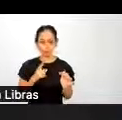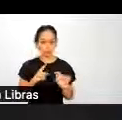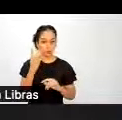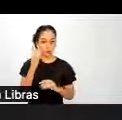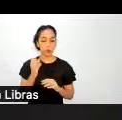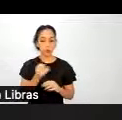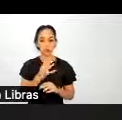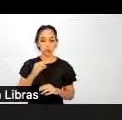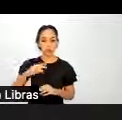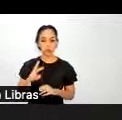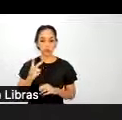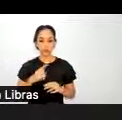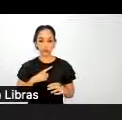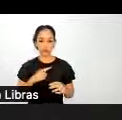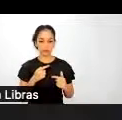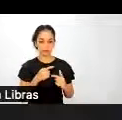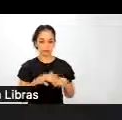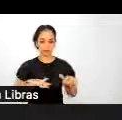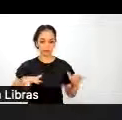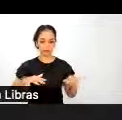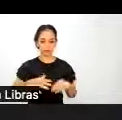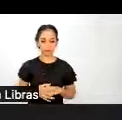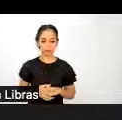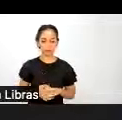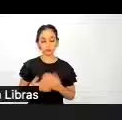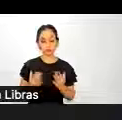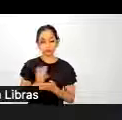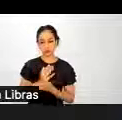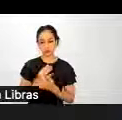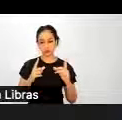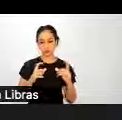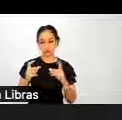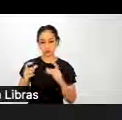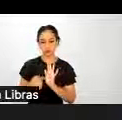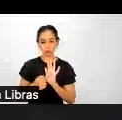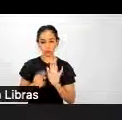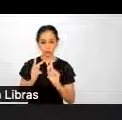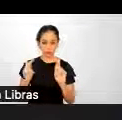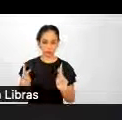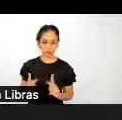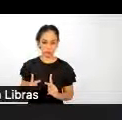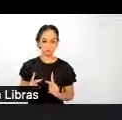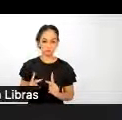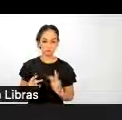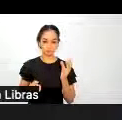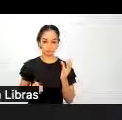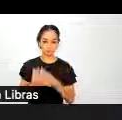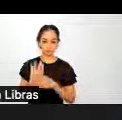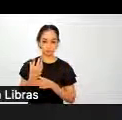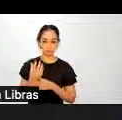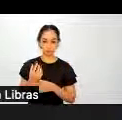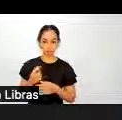naquela superfície. Então, algumas fotos aqui para mostrar o que é esse programa, basicamente criação de